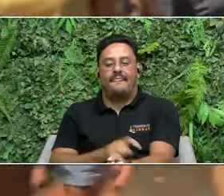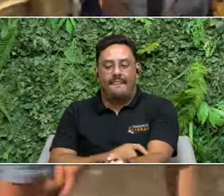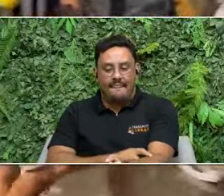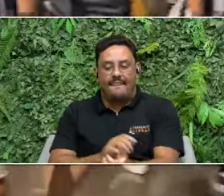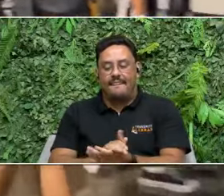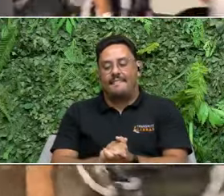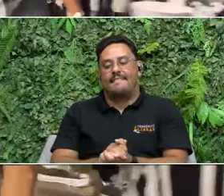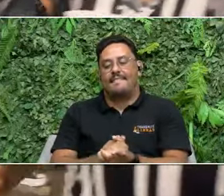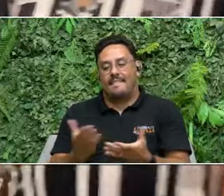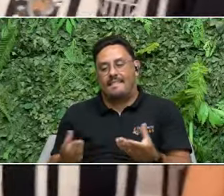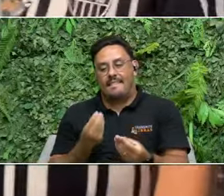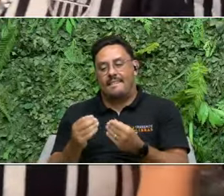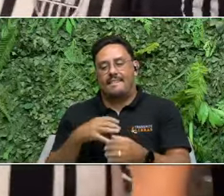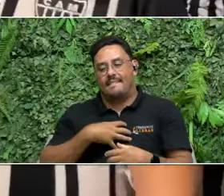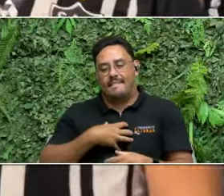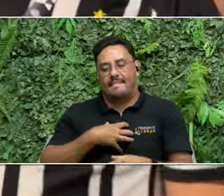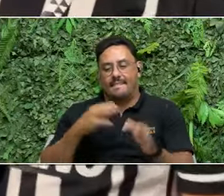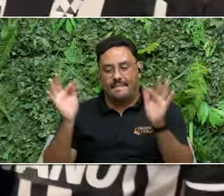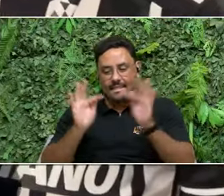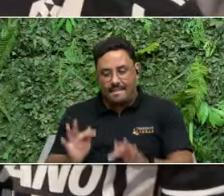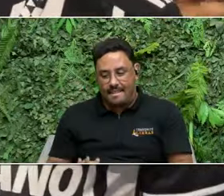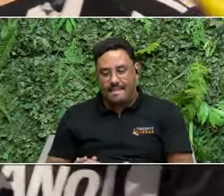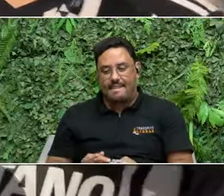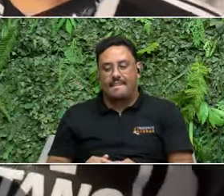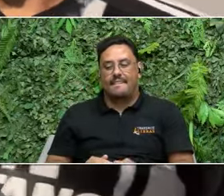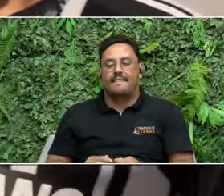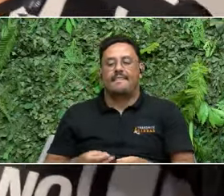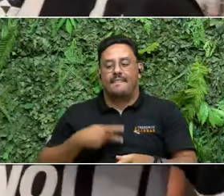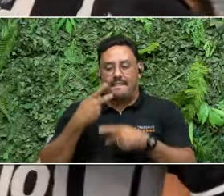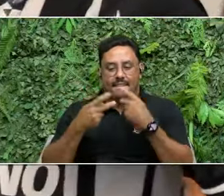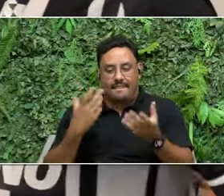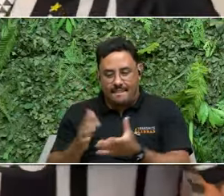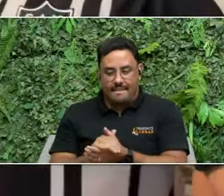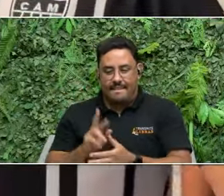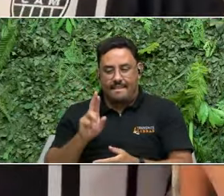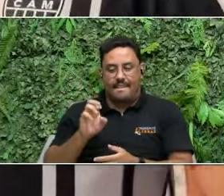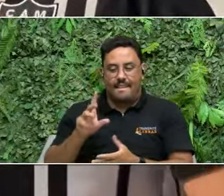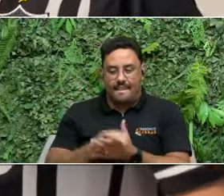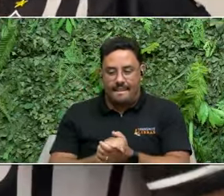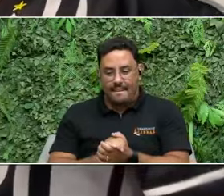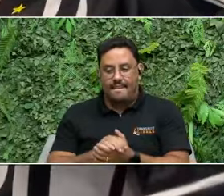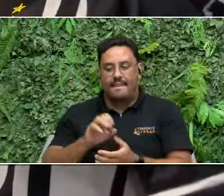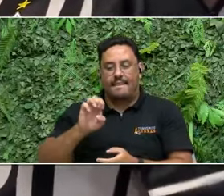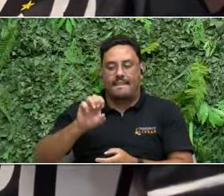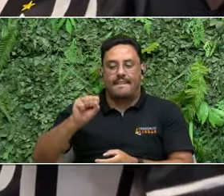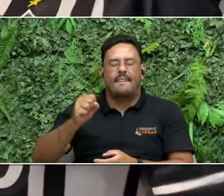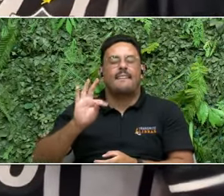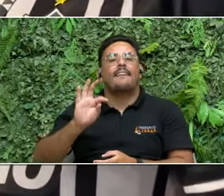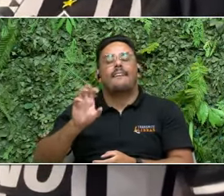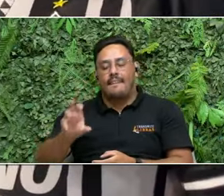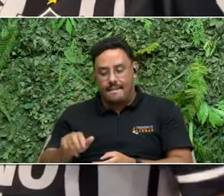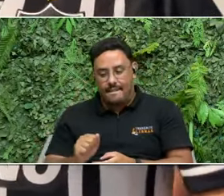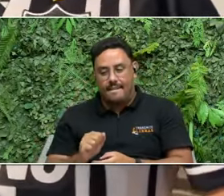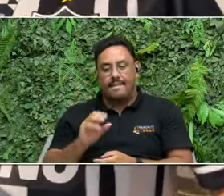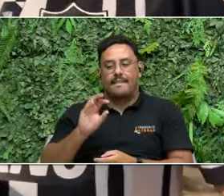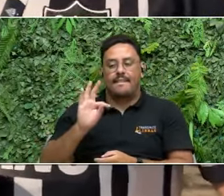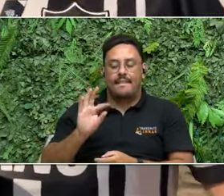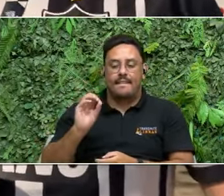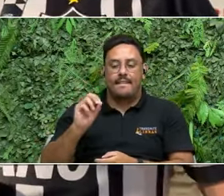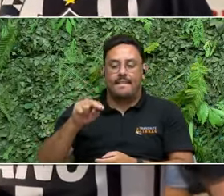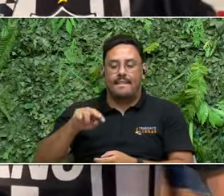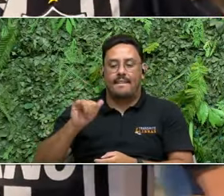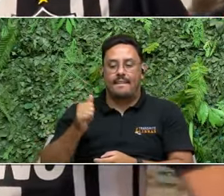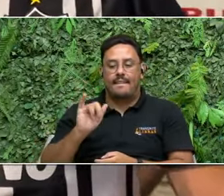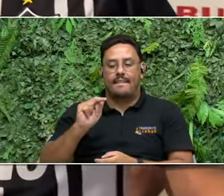amigão cara não tem como tá feliz tem como como é que é seu nome Solte a tua voz da rede 98 meu nome é stevan eu sou amigo do ton que é o